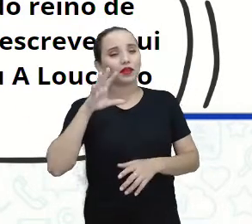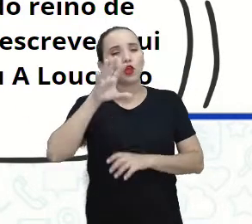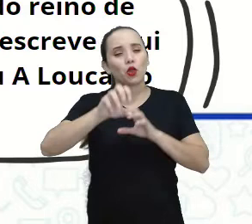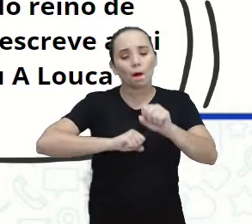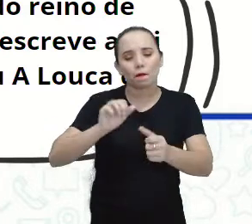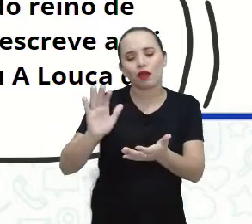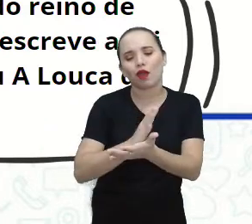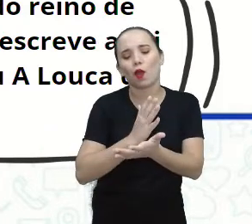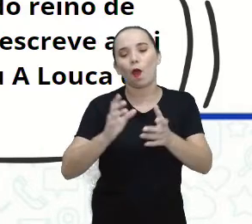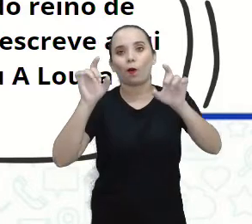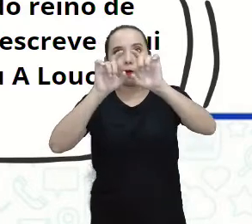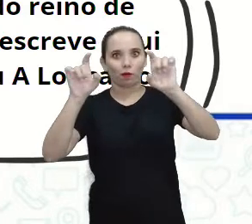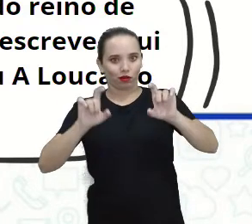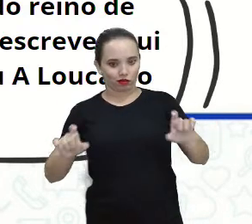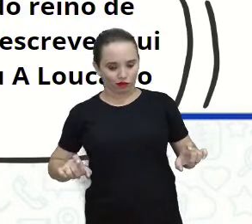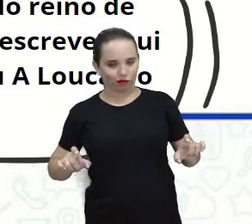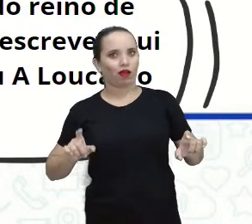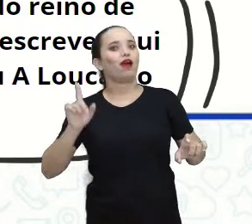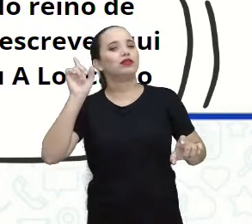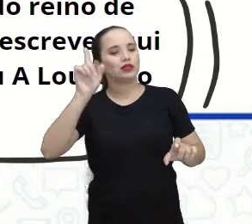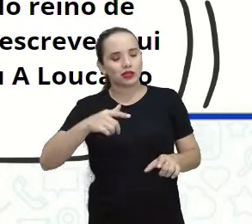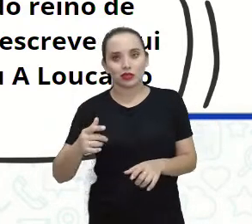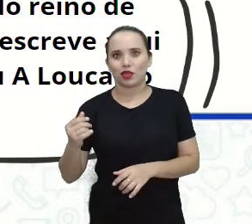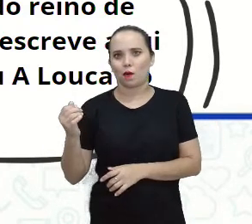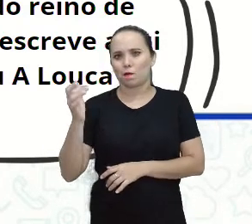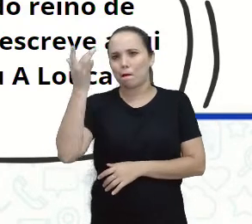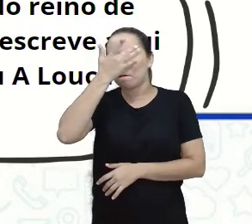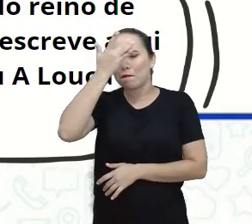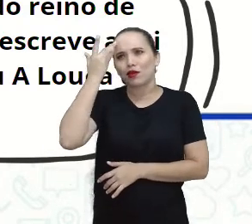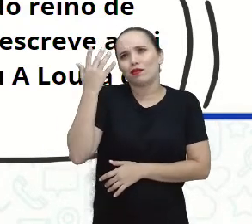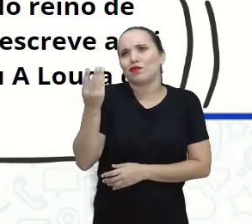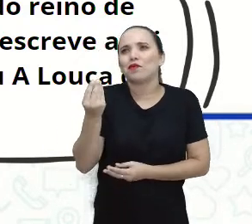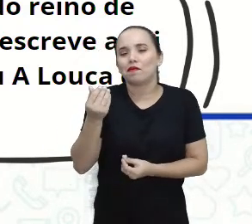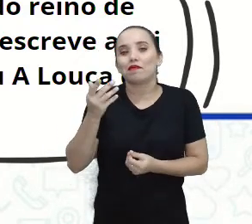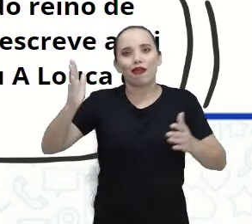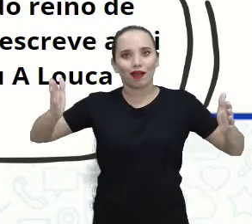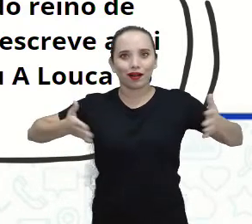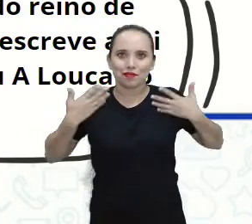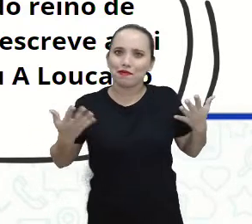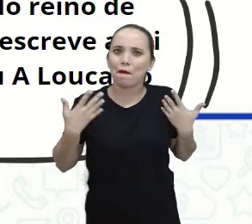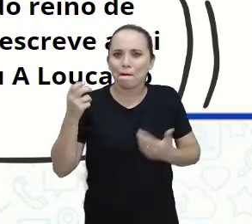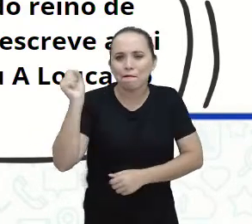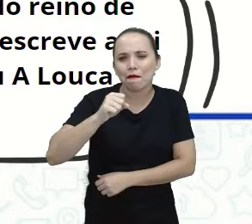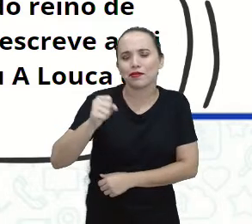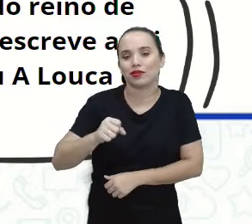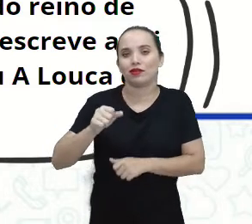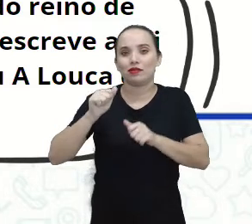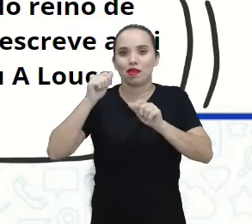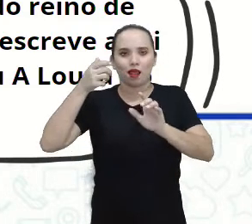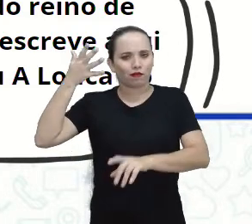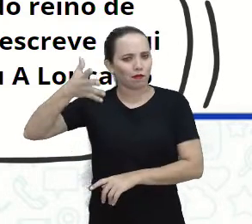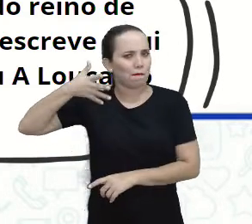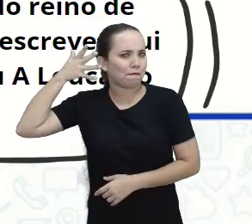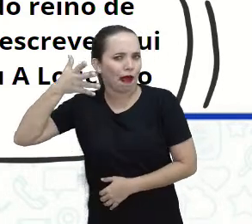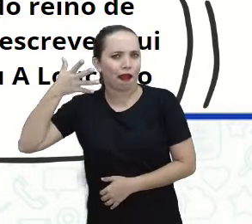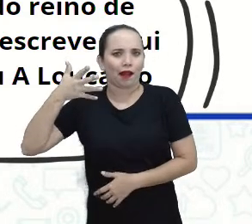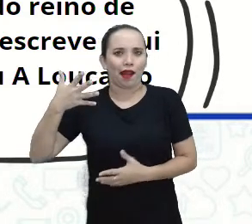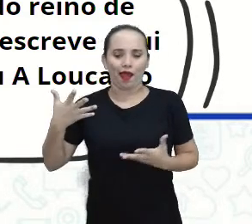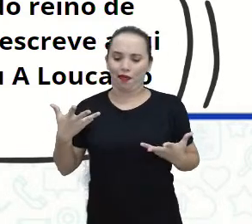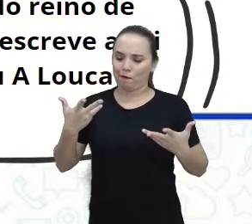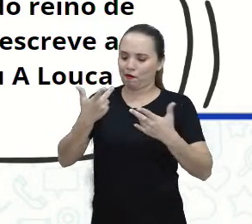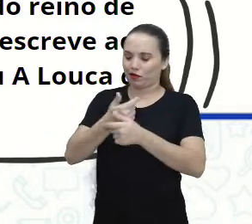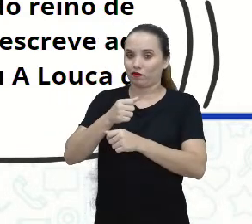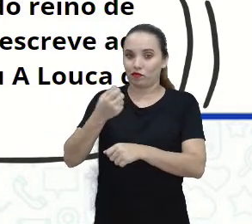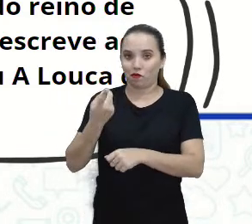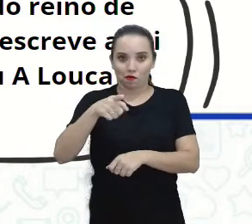disse, ele é uma figura muito icônica, né? Ele era muito divertido, ele era um palestrante incrível. Sentar e assistir